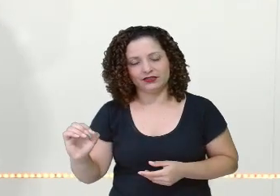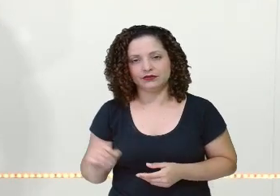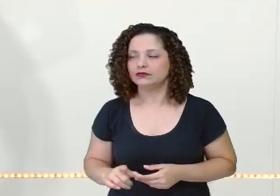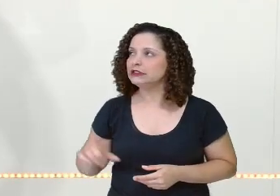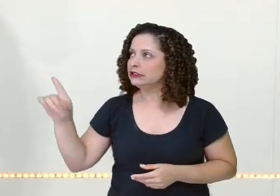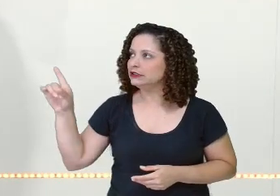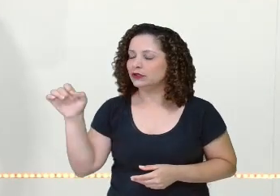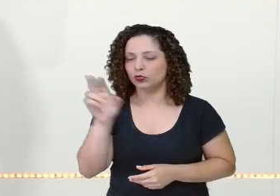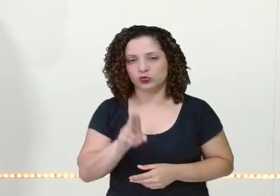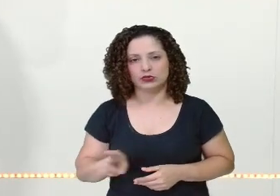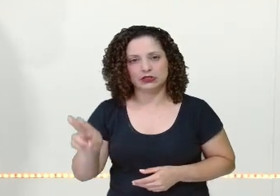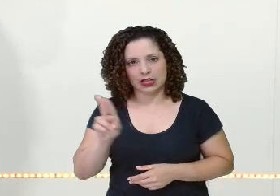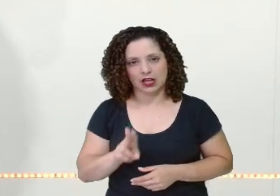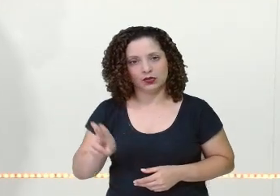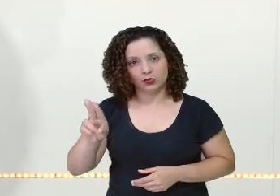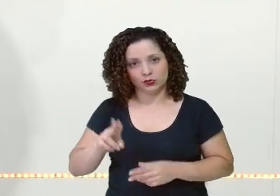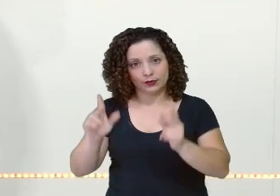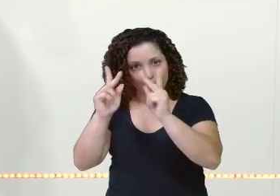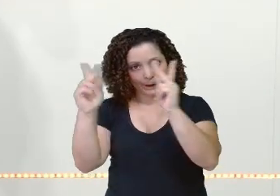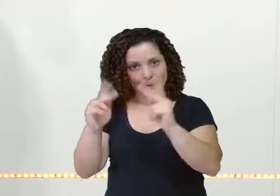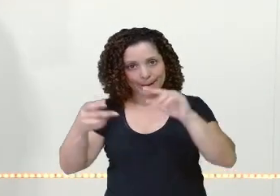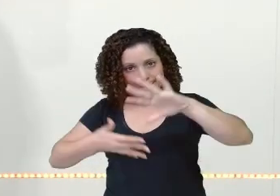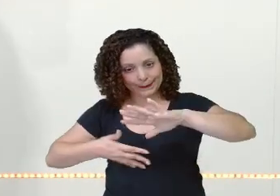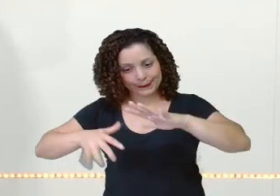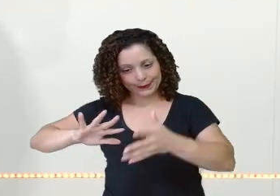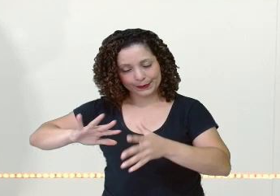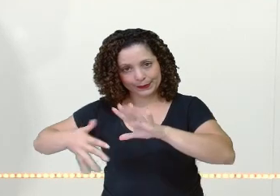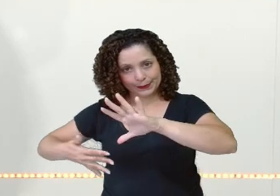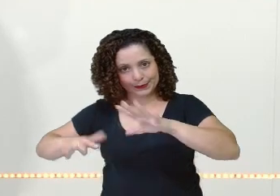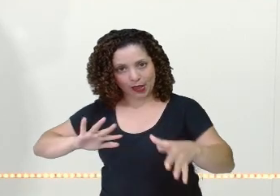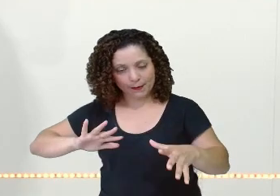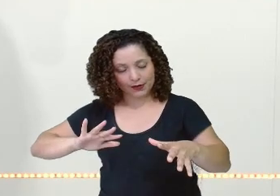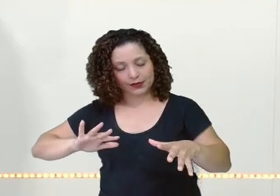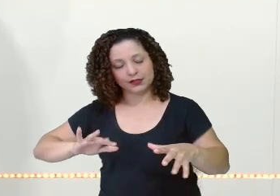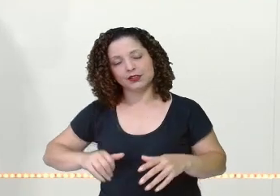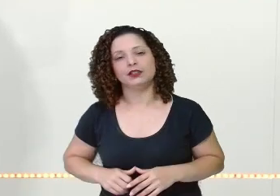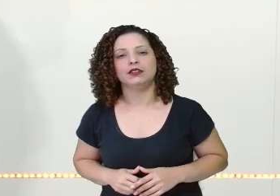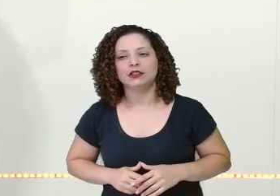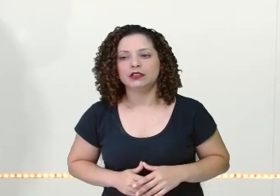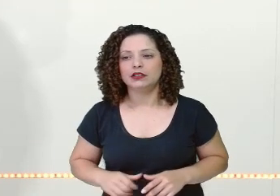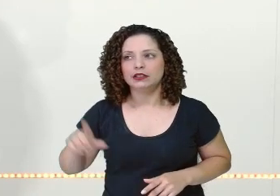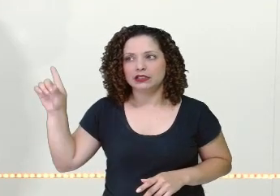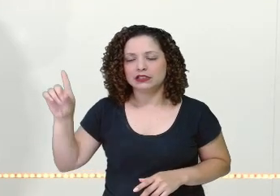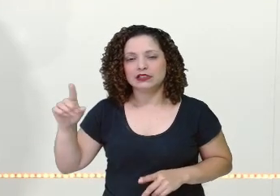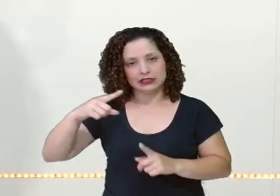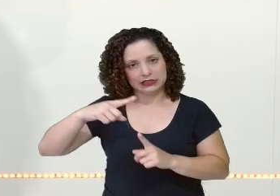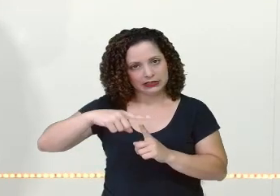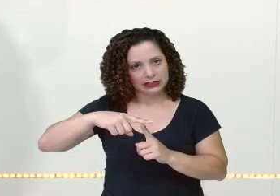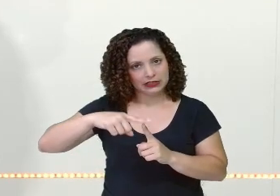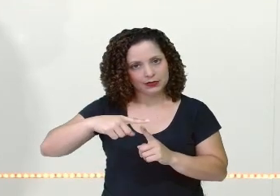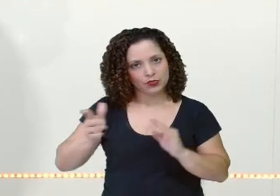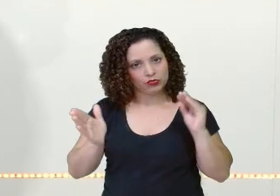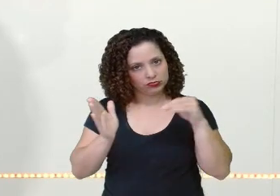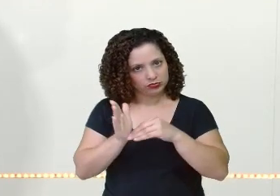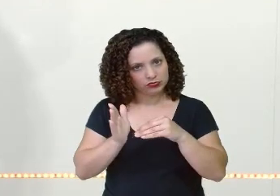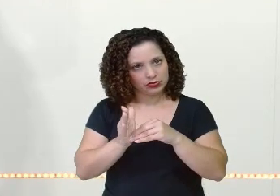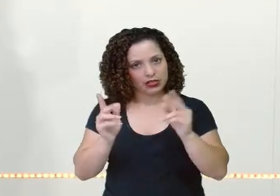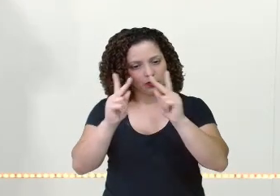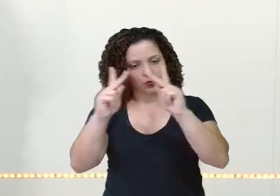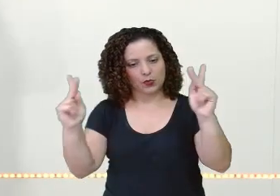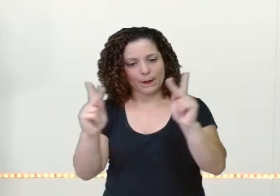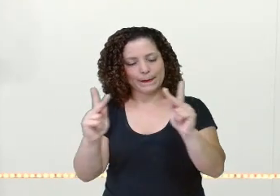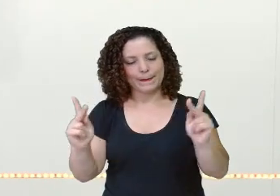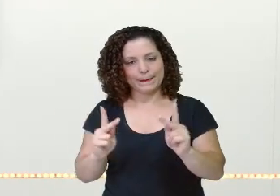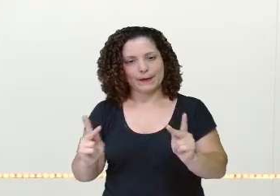tá? São vários tipos de medidas. Aí nós temos esse tipo de escala aí que a gente vai encontrar nos mapas, a escala gráfica.